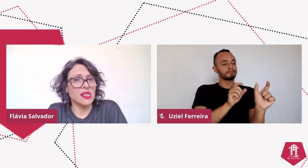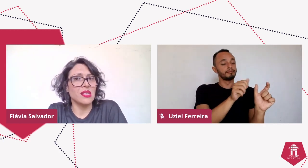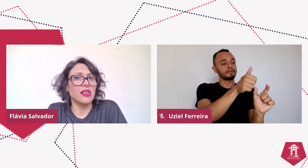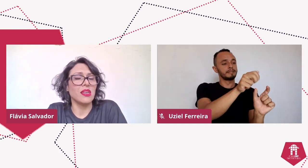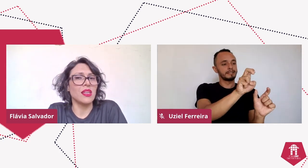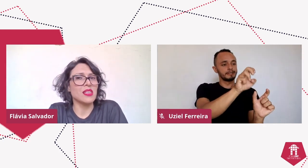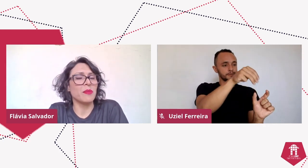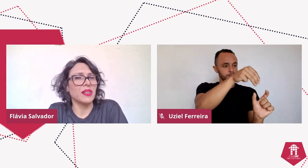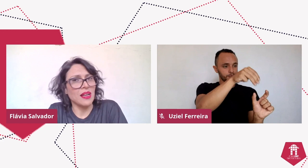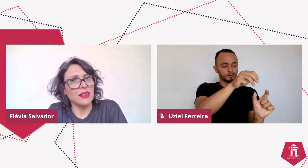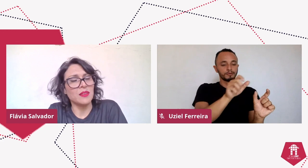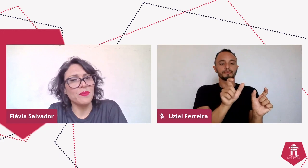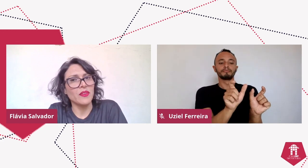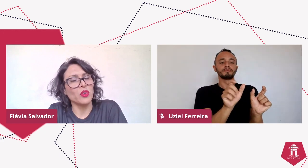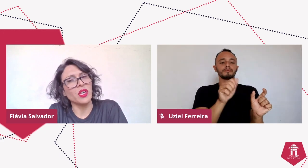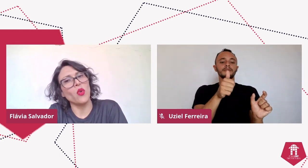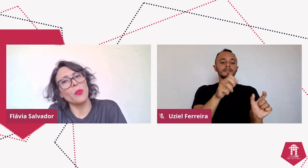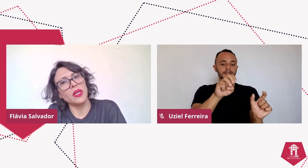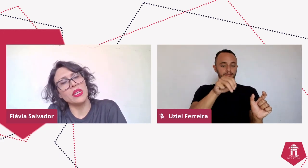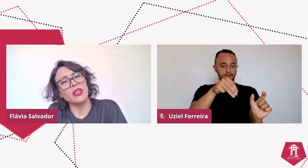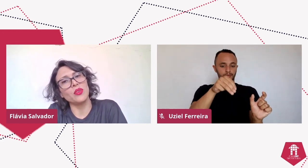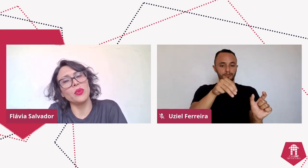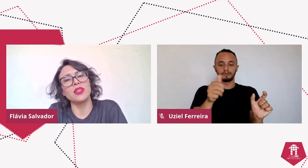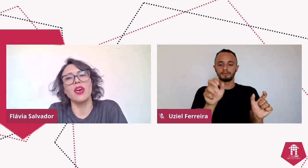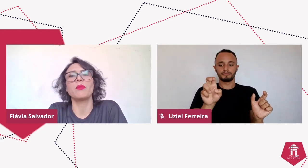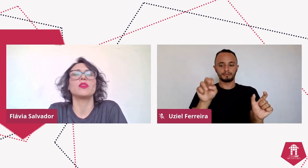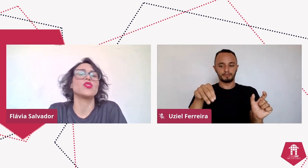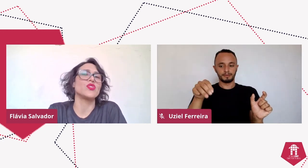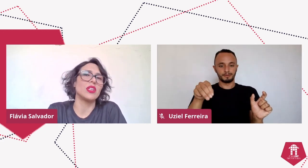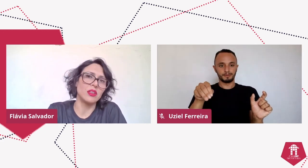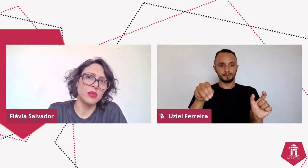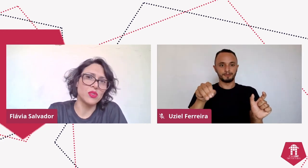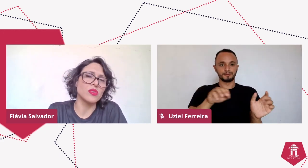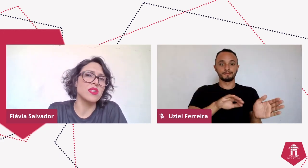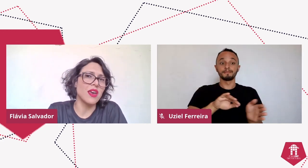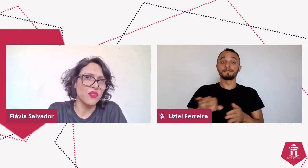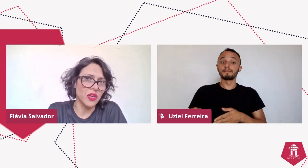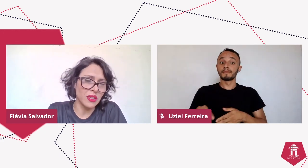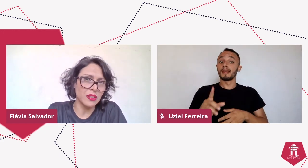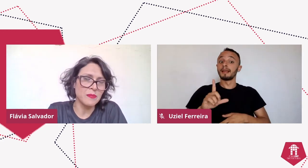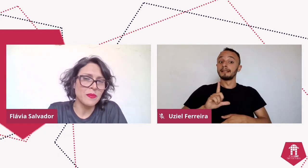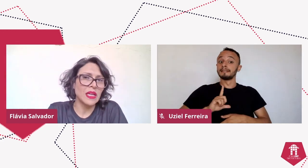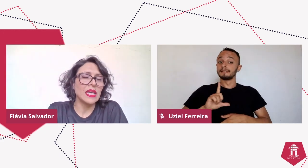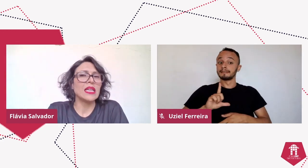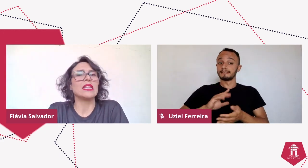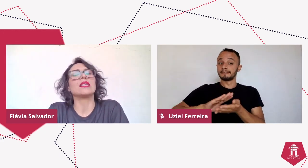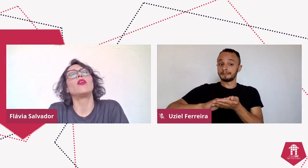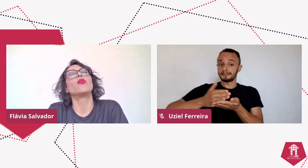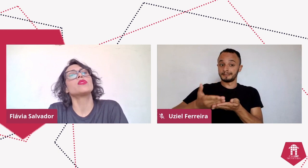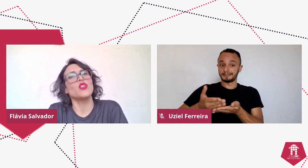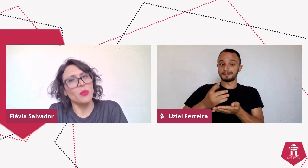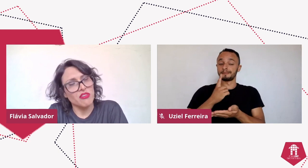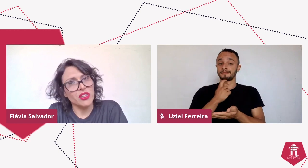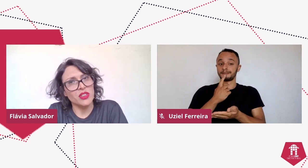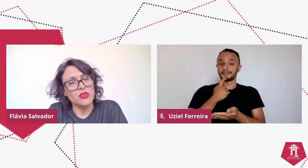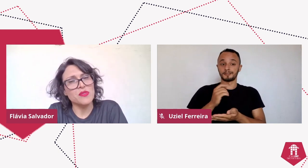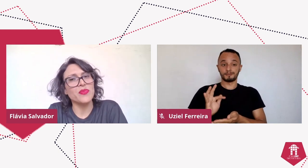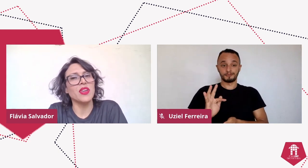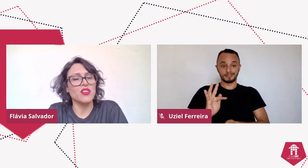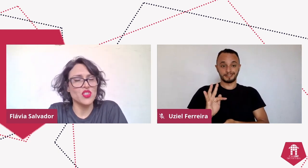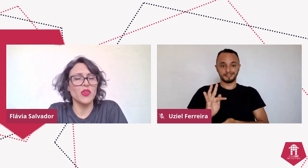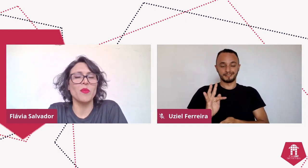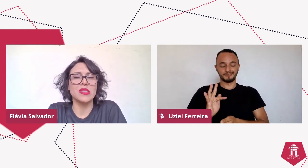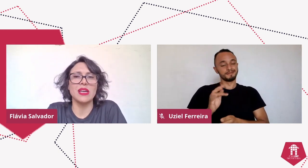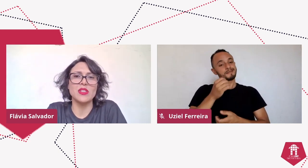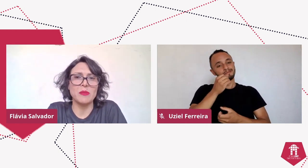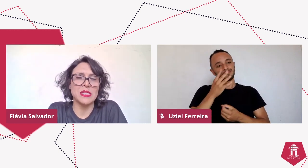sozinha nessa empreitada, vou ter a companhia do intérprete de Libras, Uziel Ferreira. Então, sejam bem-vindos